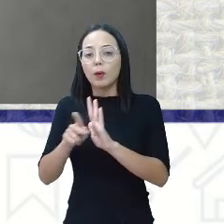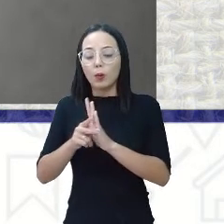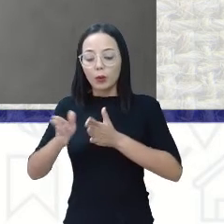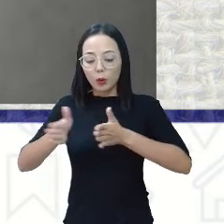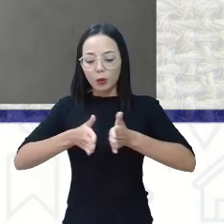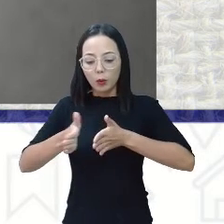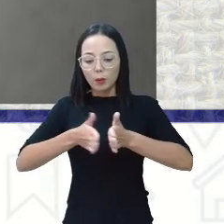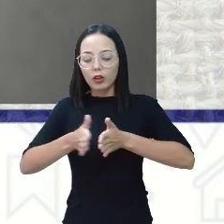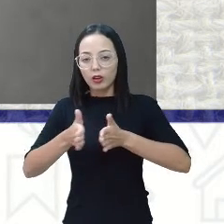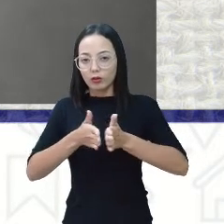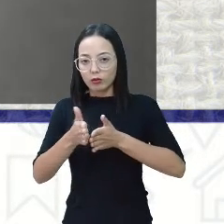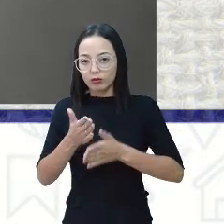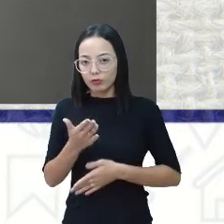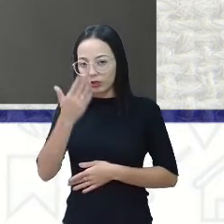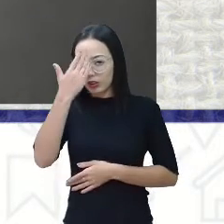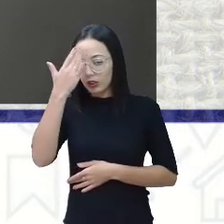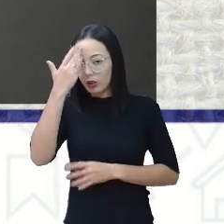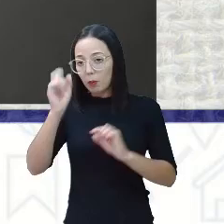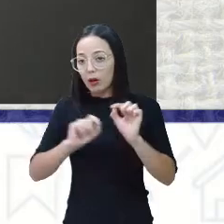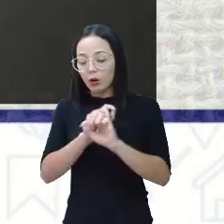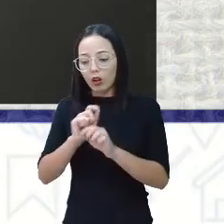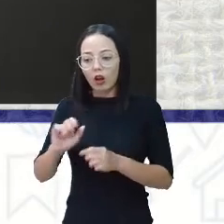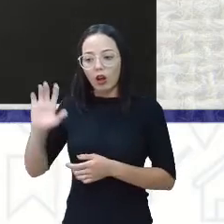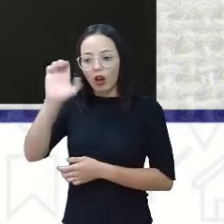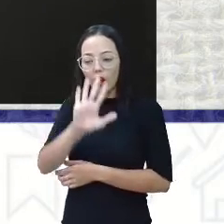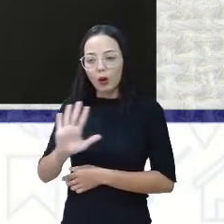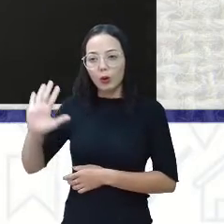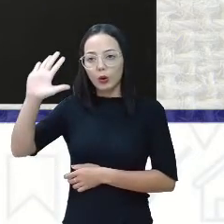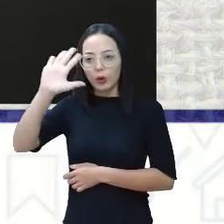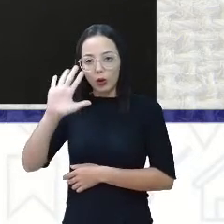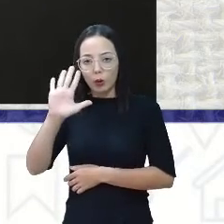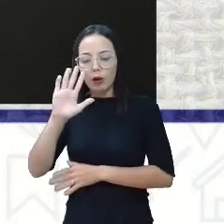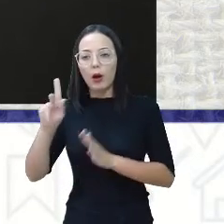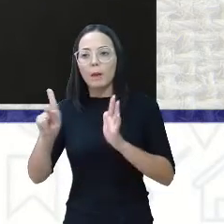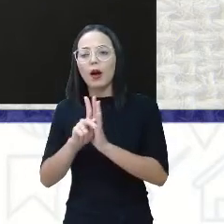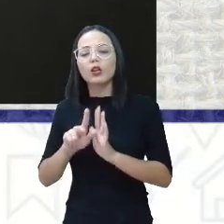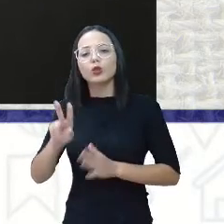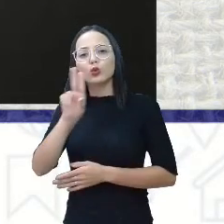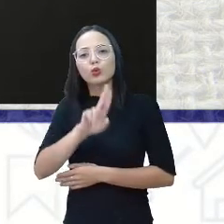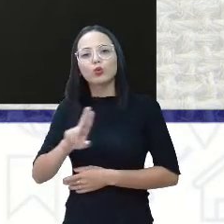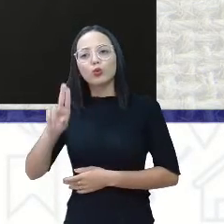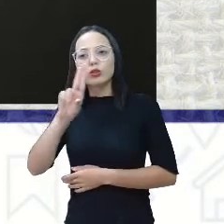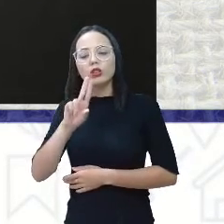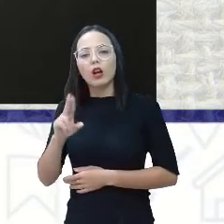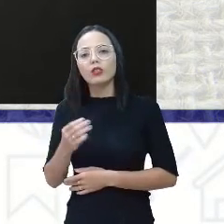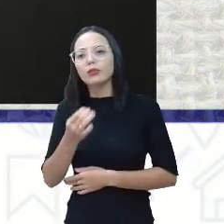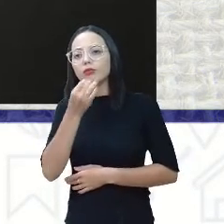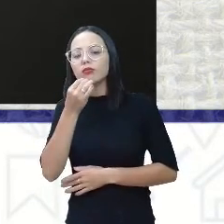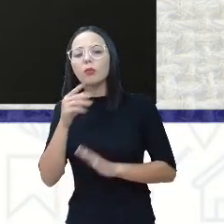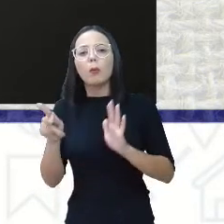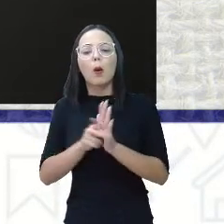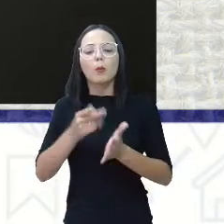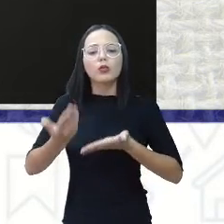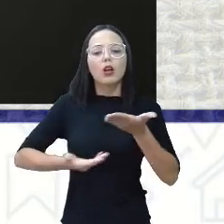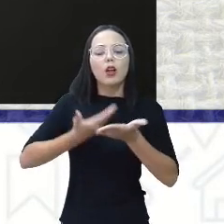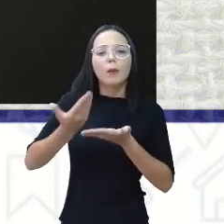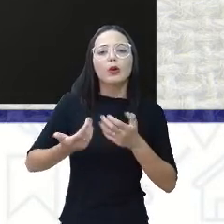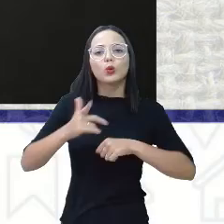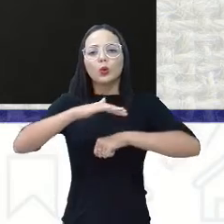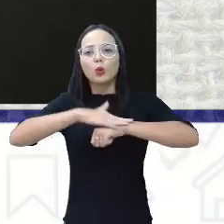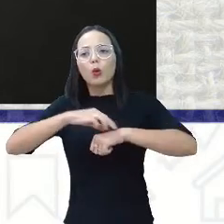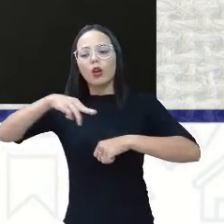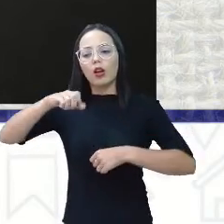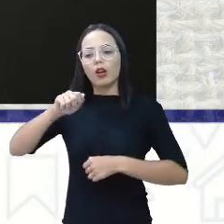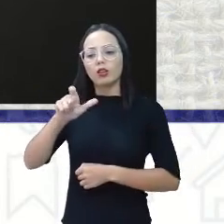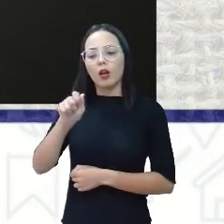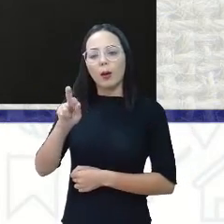pelos jesuítas para a Europa. Como ela era usada para tratamento da malária e ela então era interessante